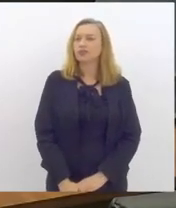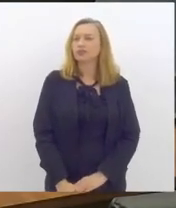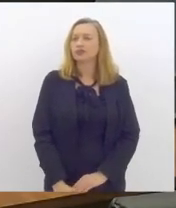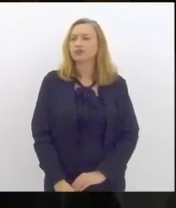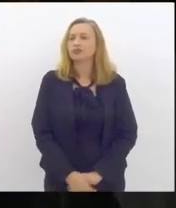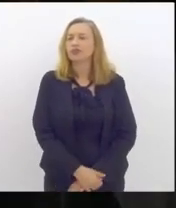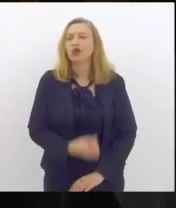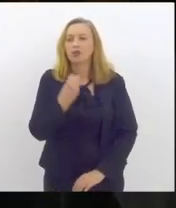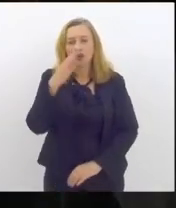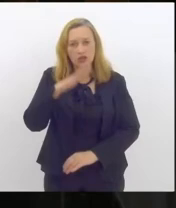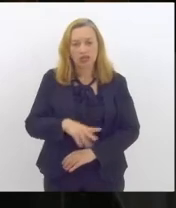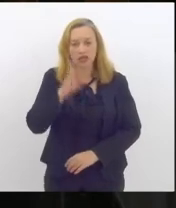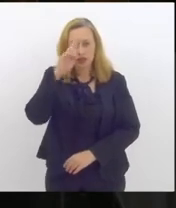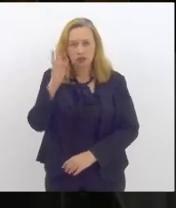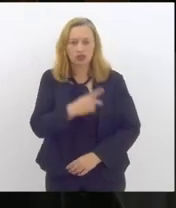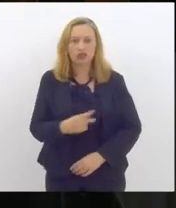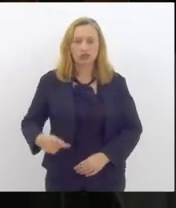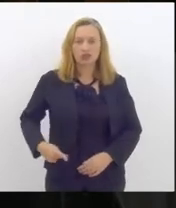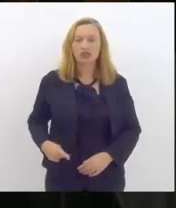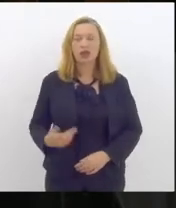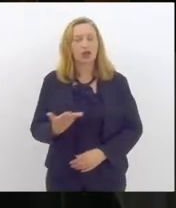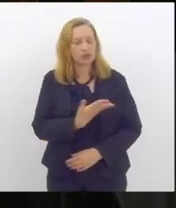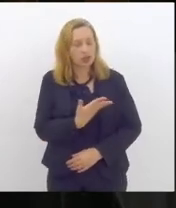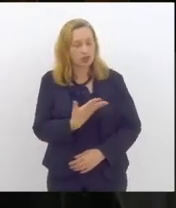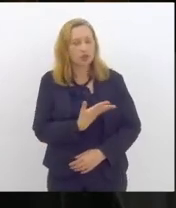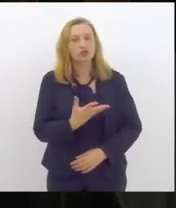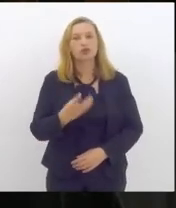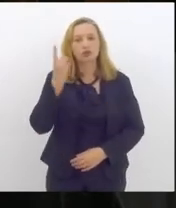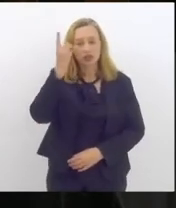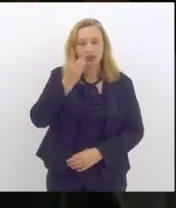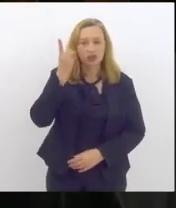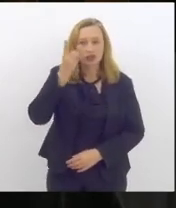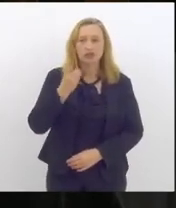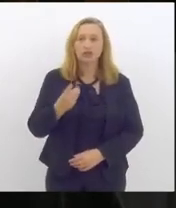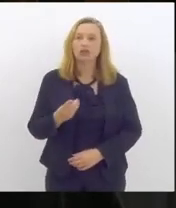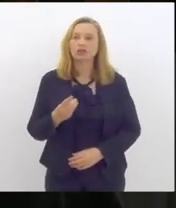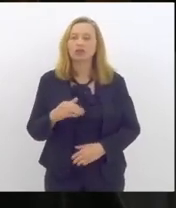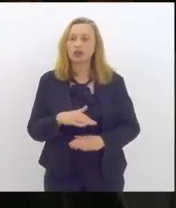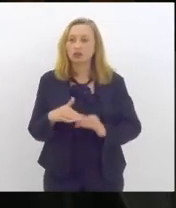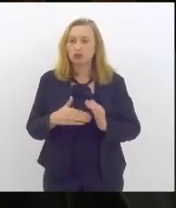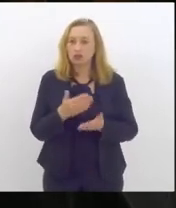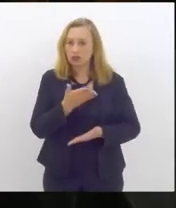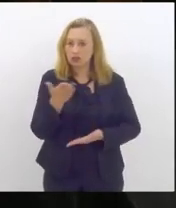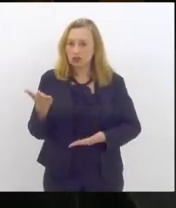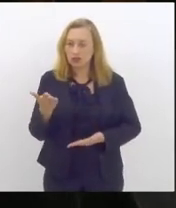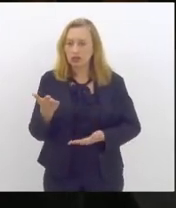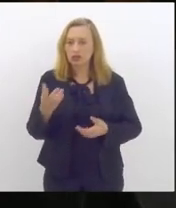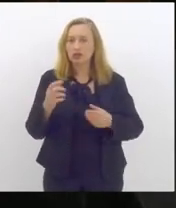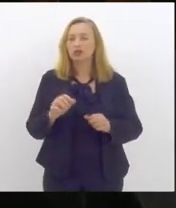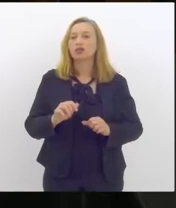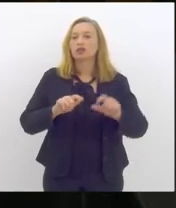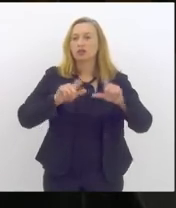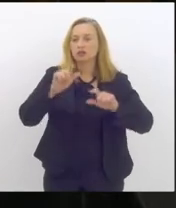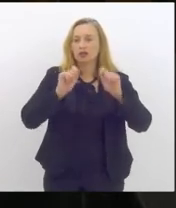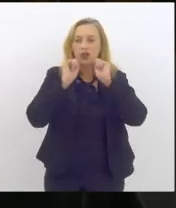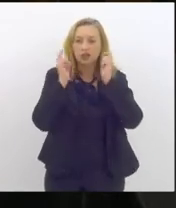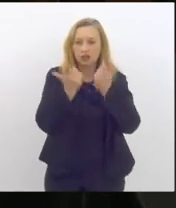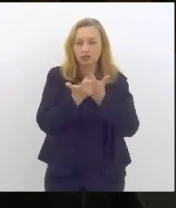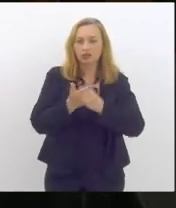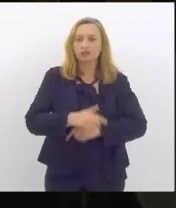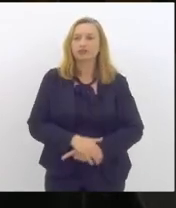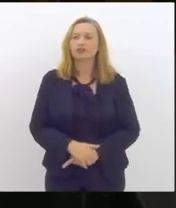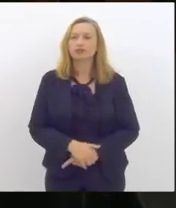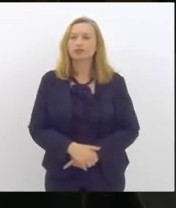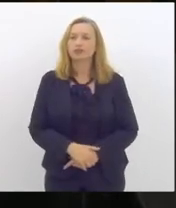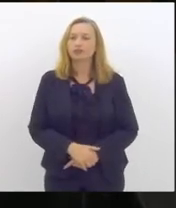Oi boa tarde Presidente novos colegas parlamentares público presente e quem nos assiste pela TV